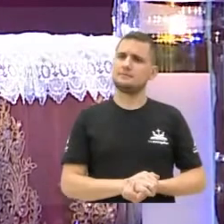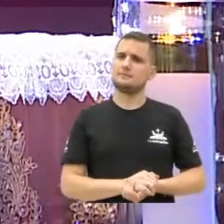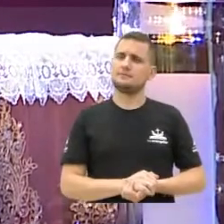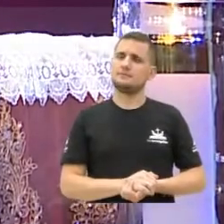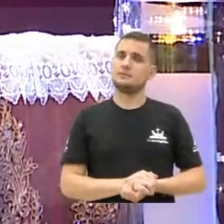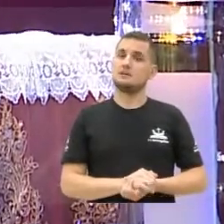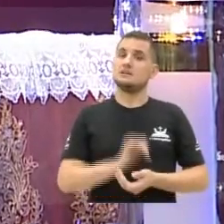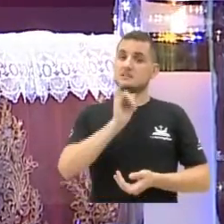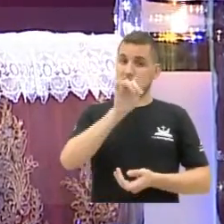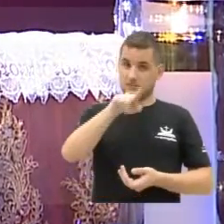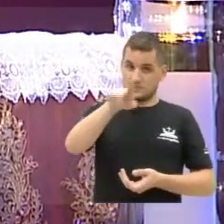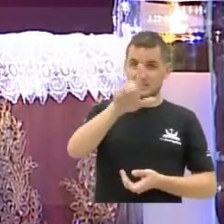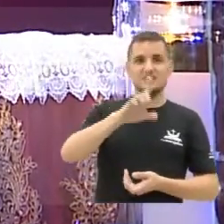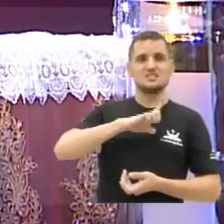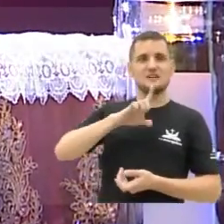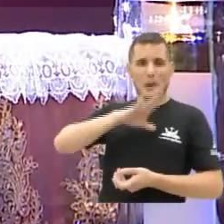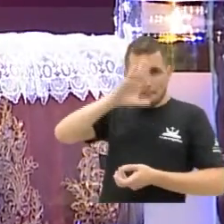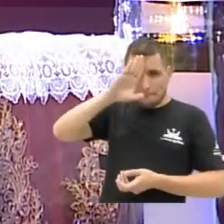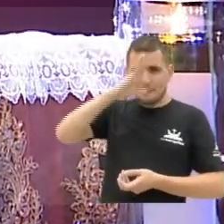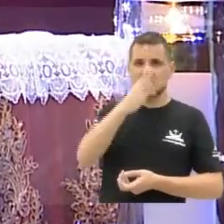Quando você tiver Ele,